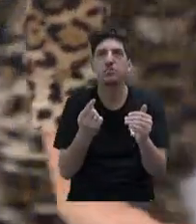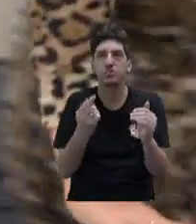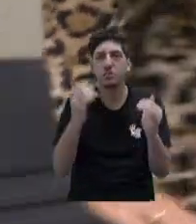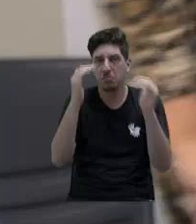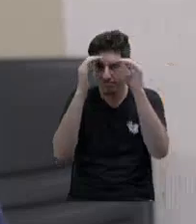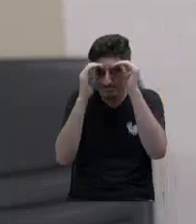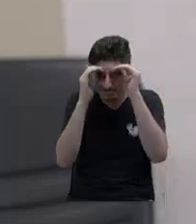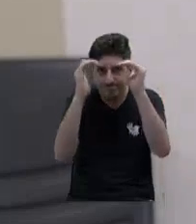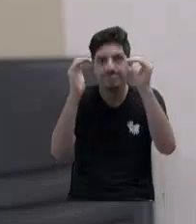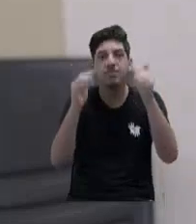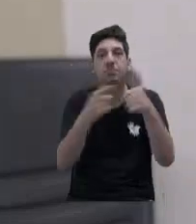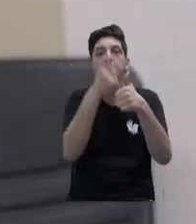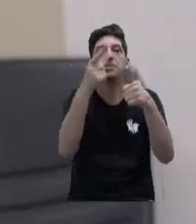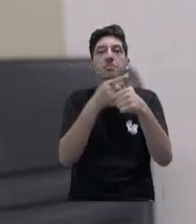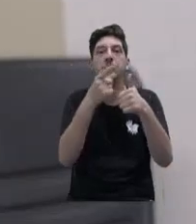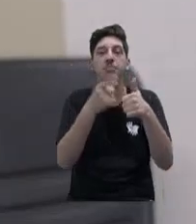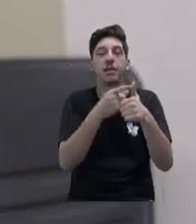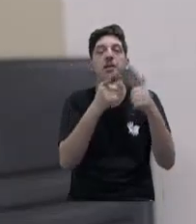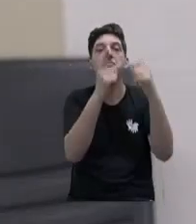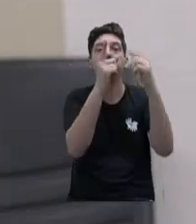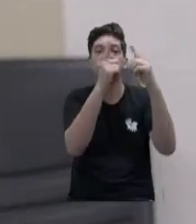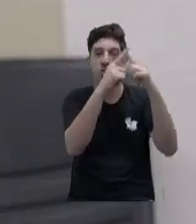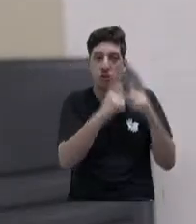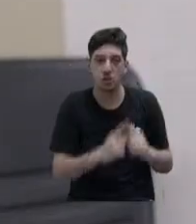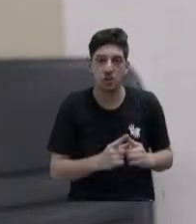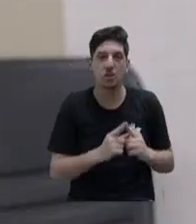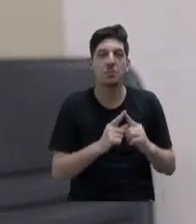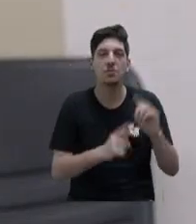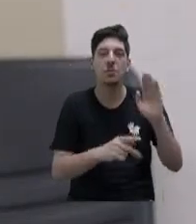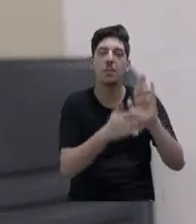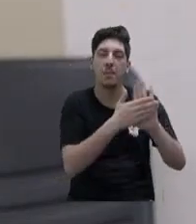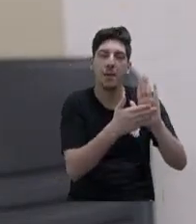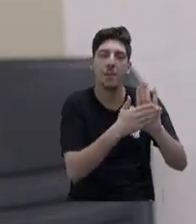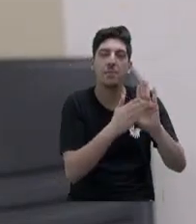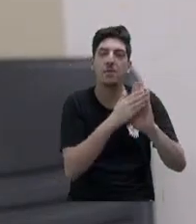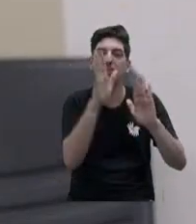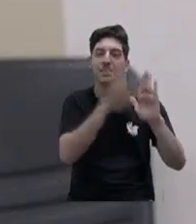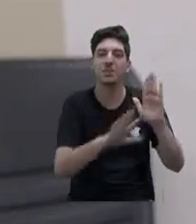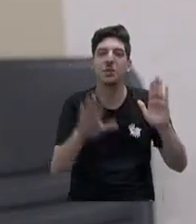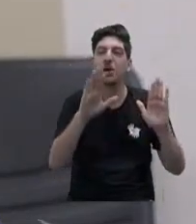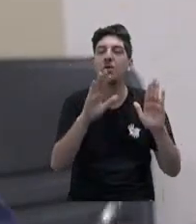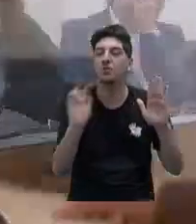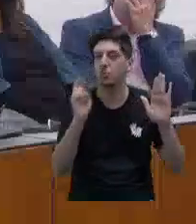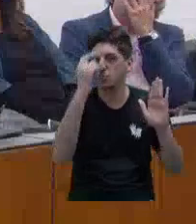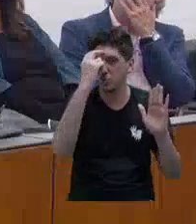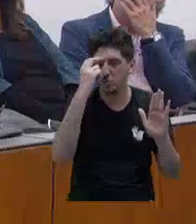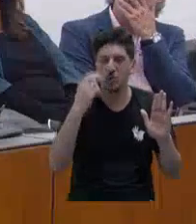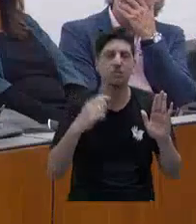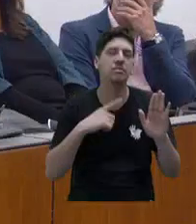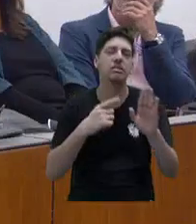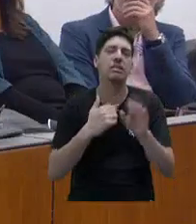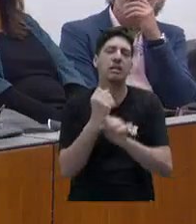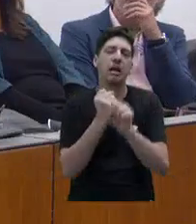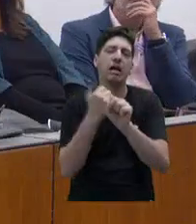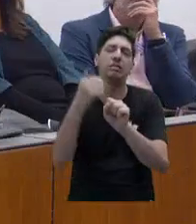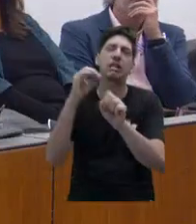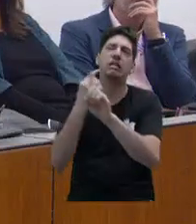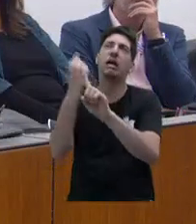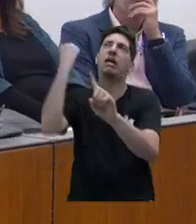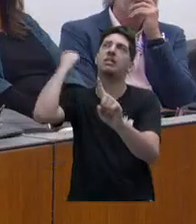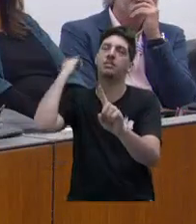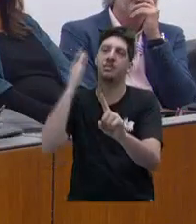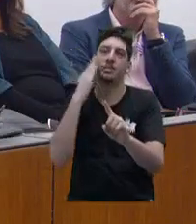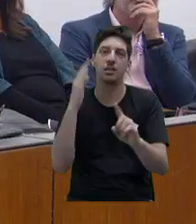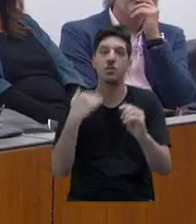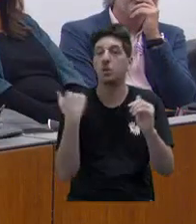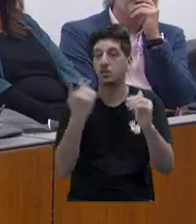do Plano Nacional de Cultura que nós fizemos há mais de 10 anos. Nós temos que aprender cada dia mais que